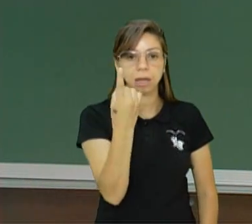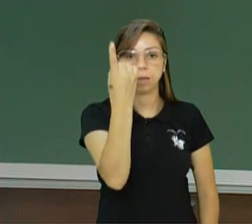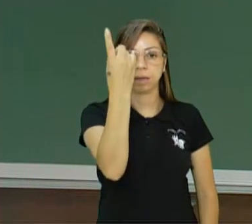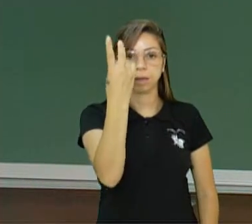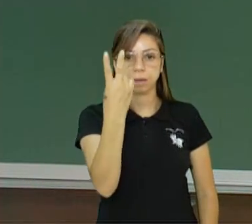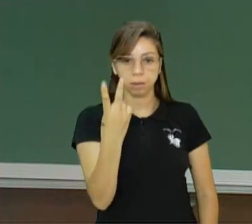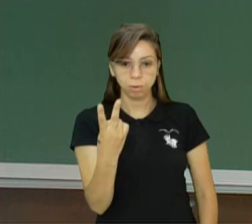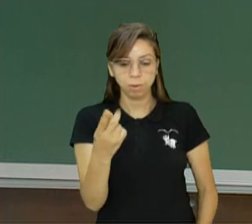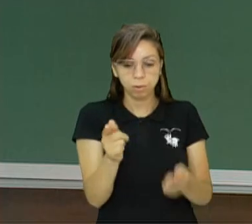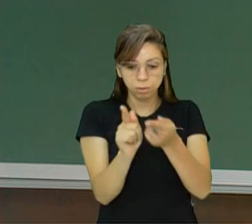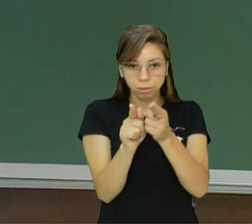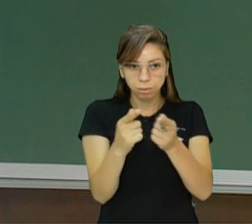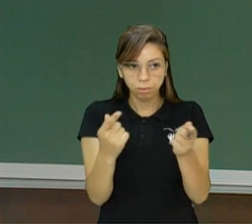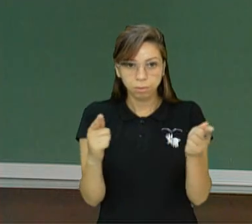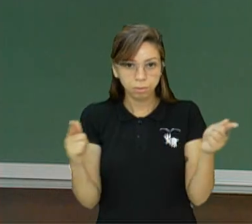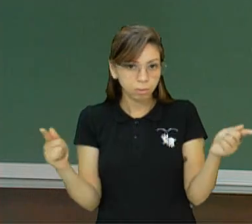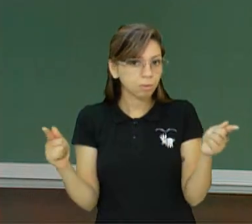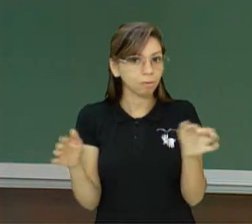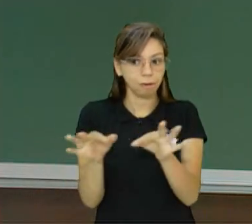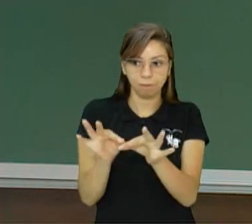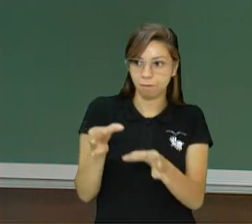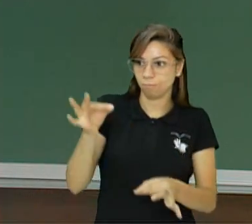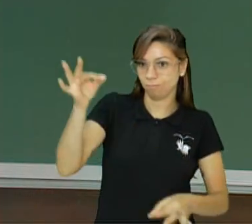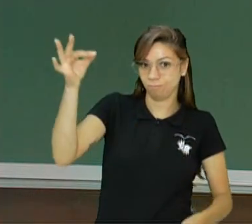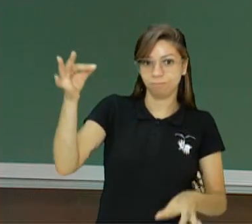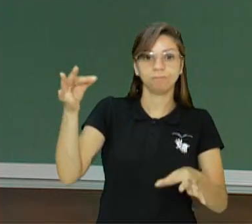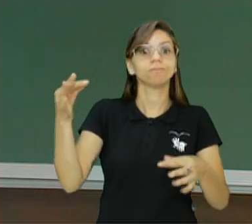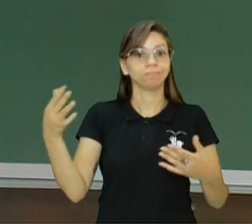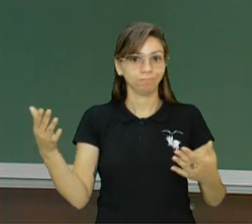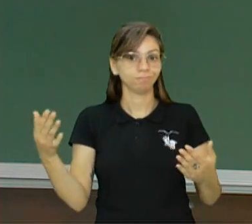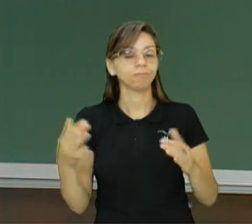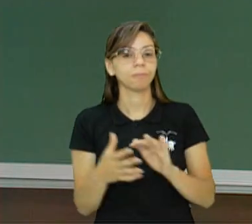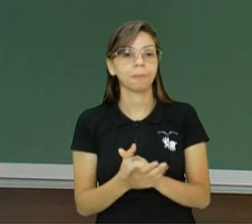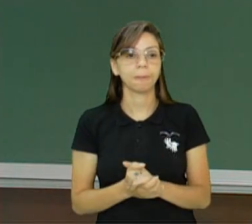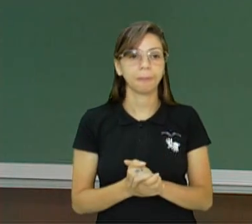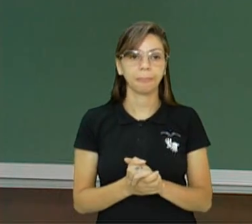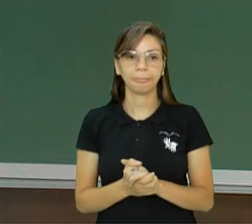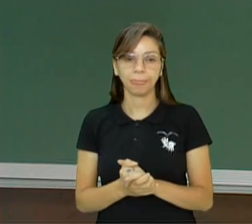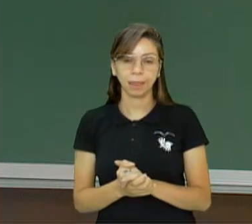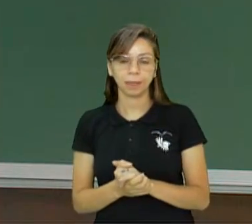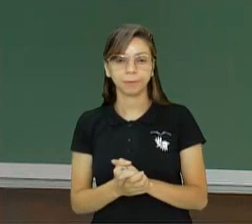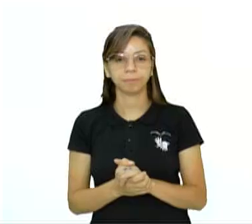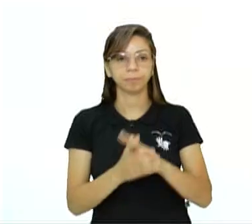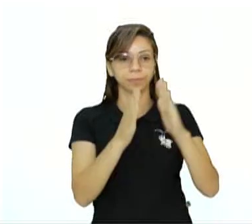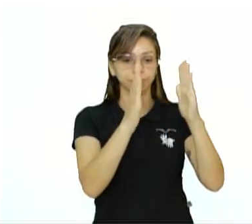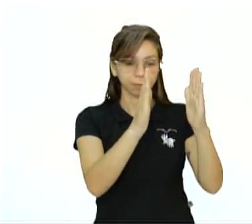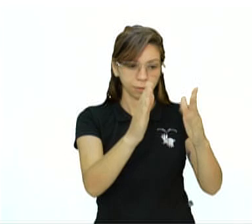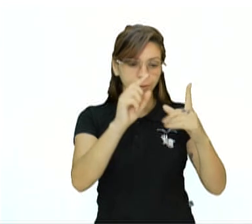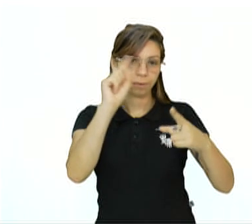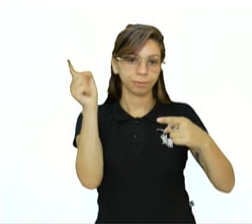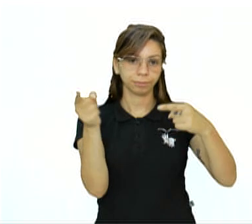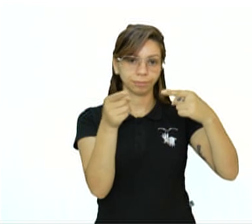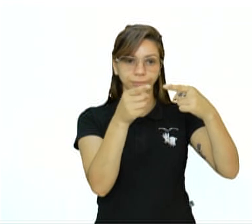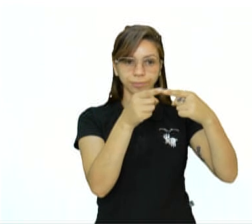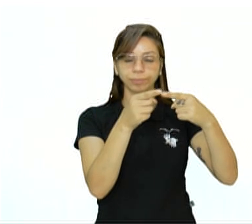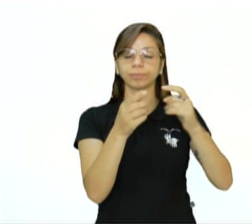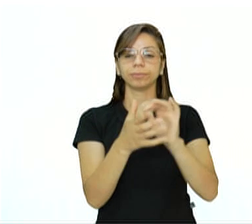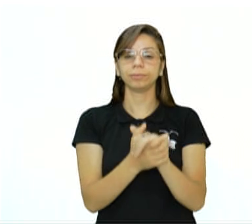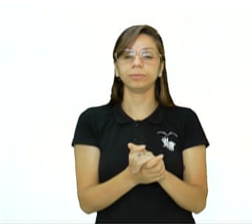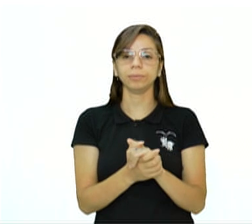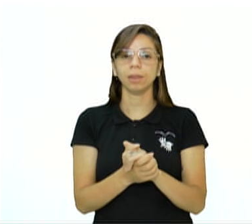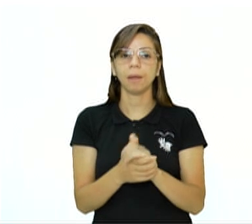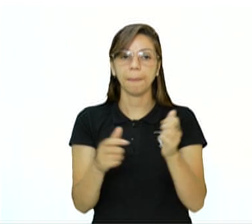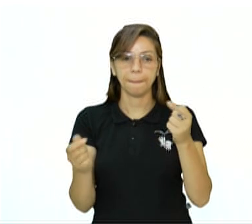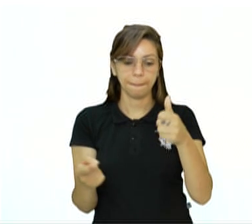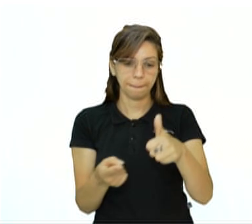espetinho. Ele vai ficar um sólido bem grande, né? Então, vamos juntos para o passo 1. Construa uma